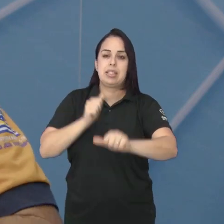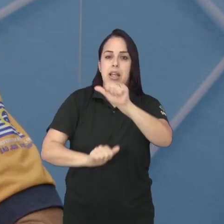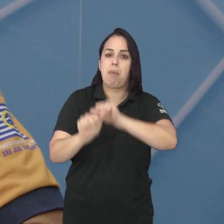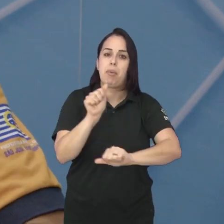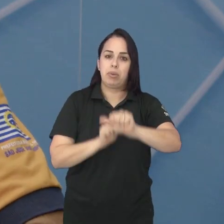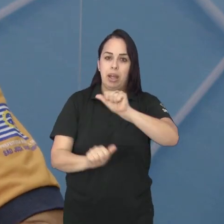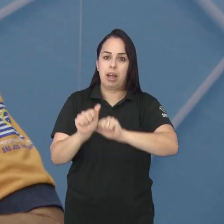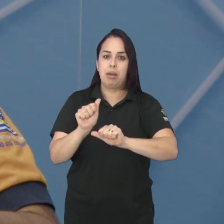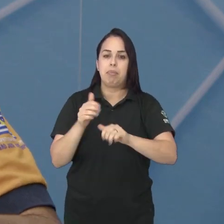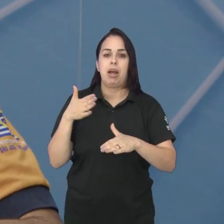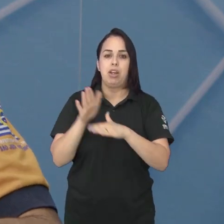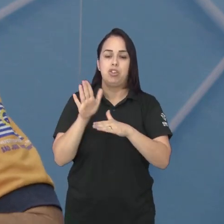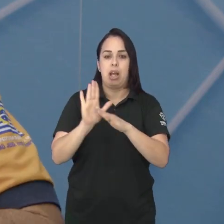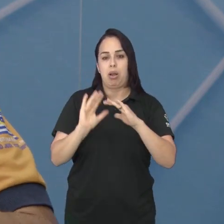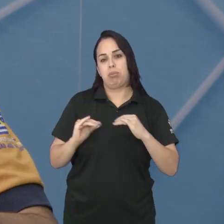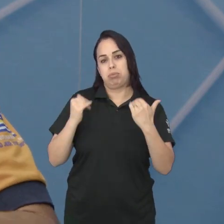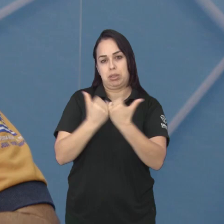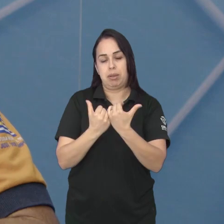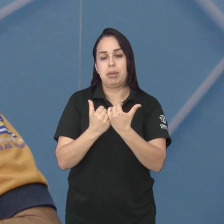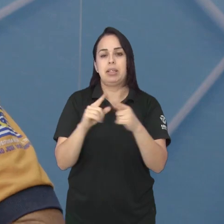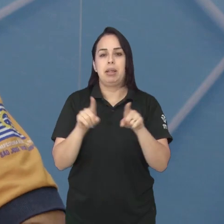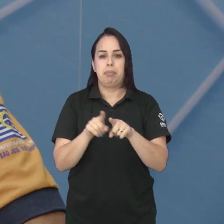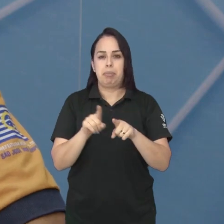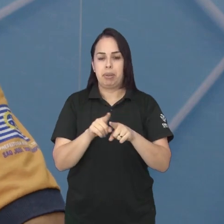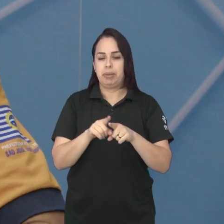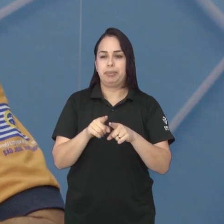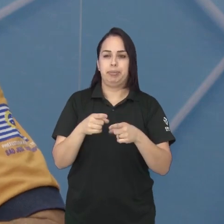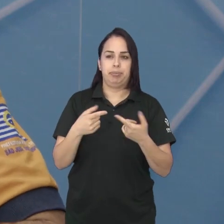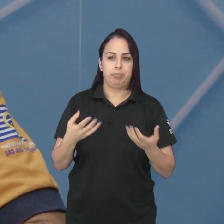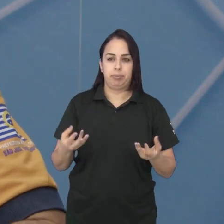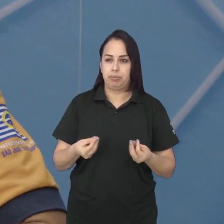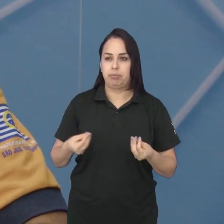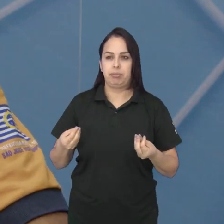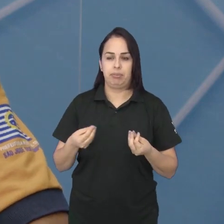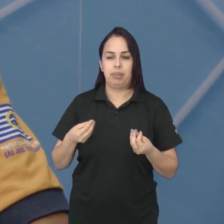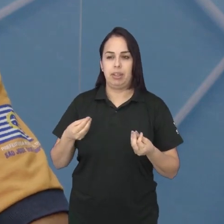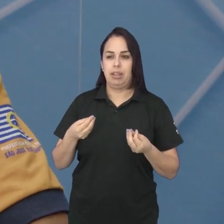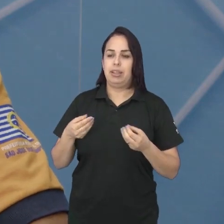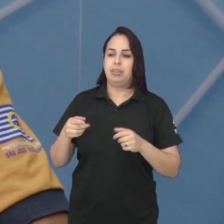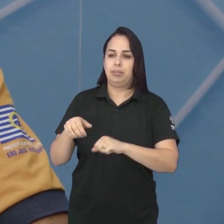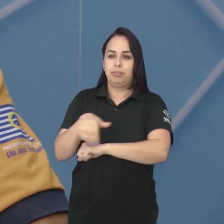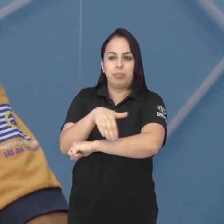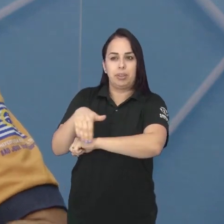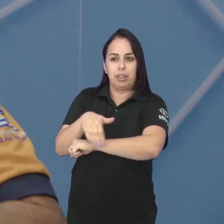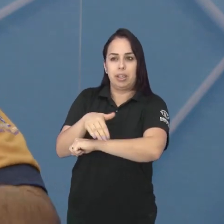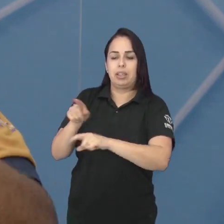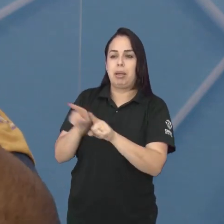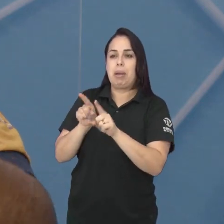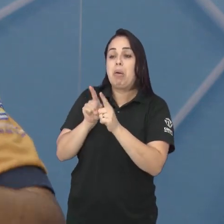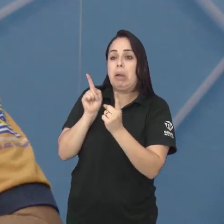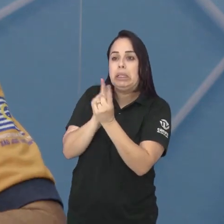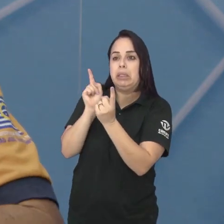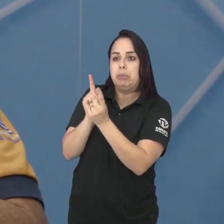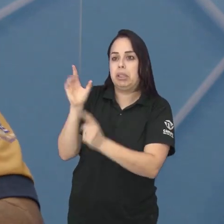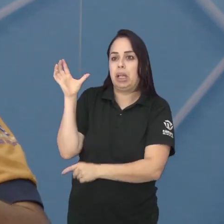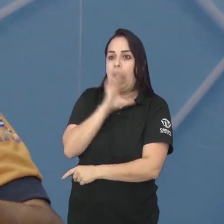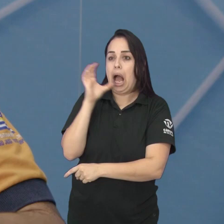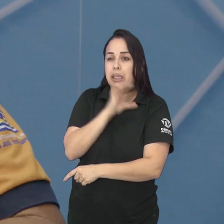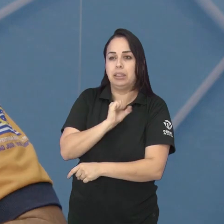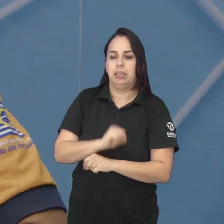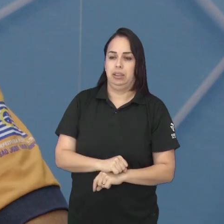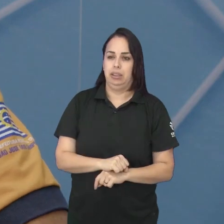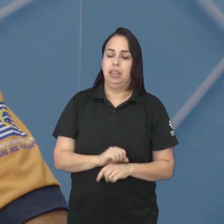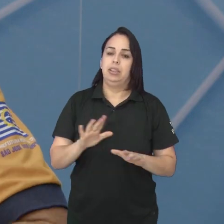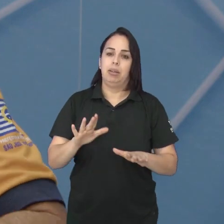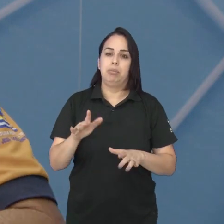mudanças repentinas, né, para poder atender uma comunidade, deslocamento, os acessos, né, para atendimento de